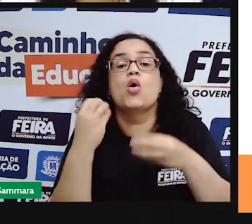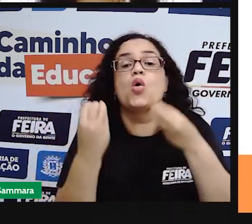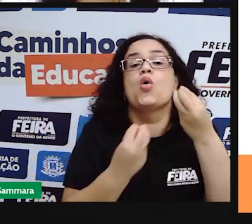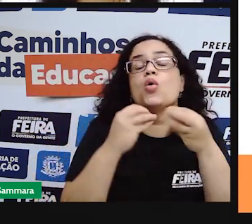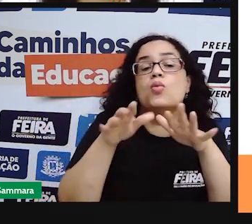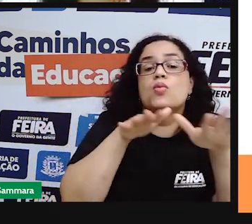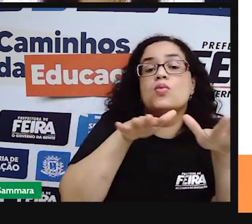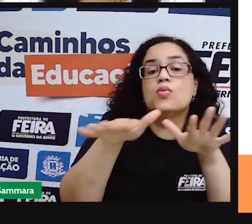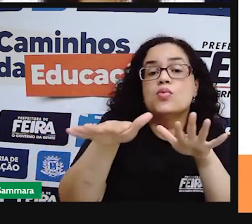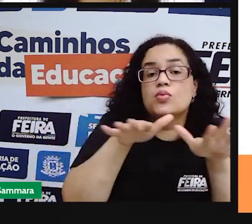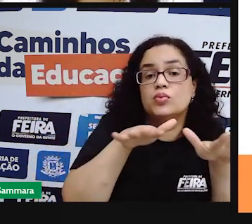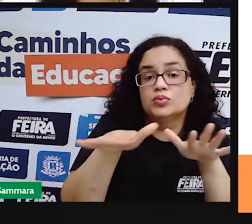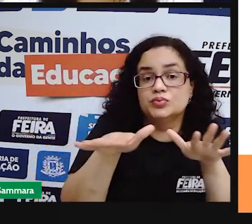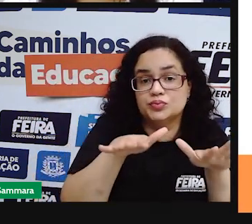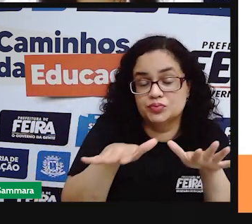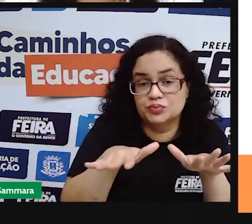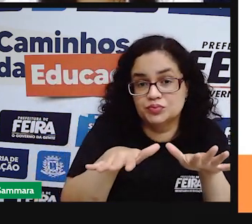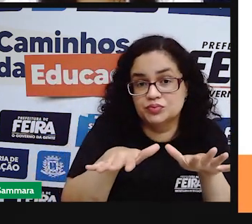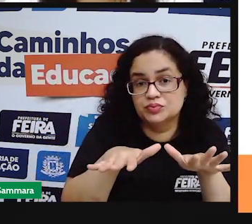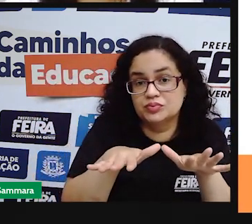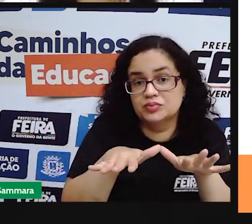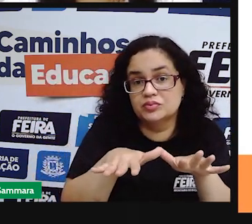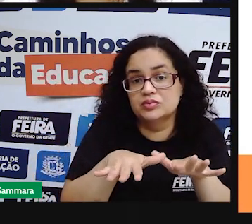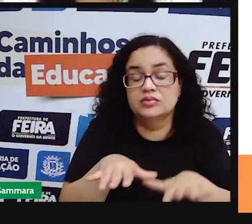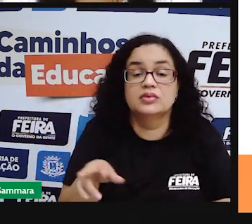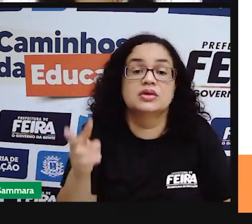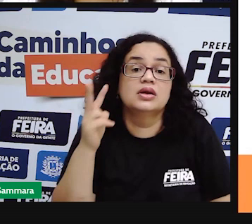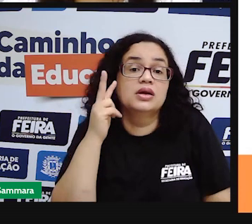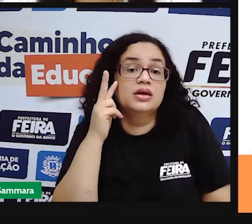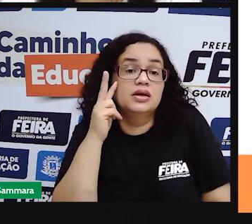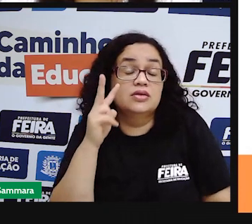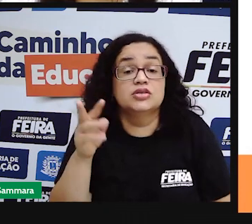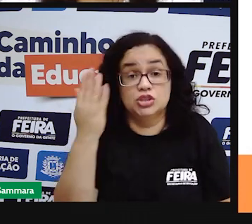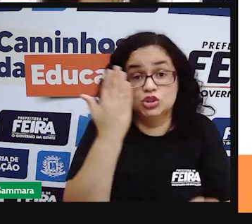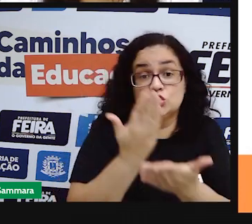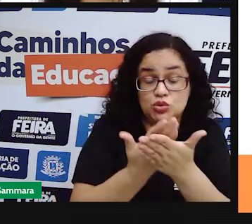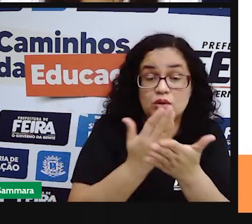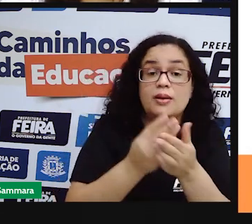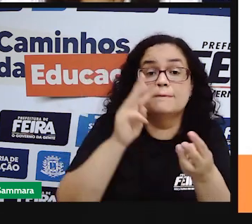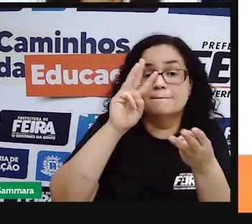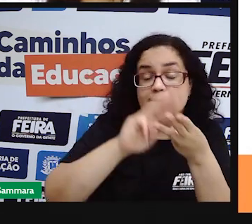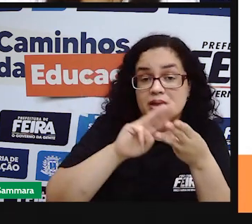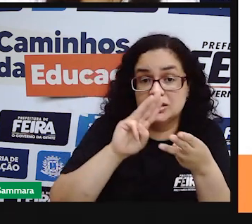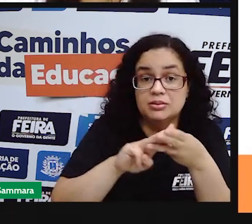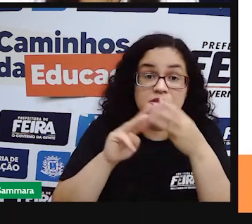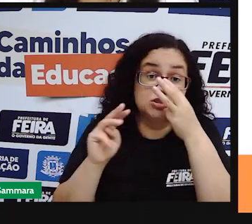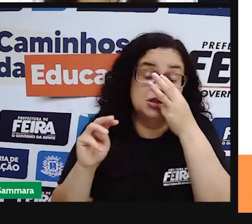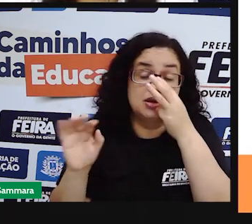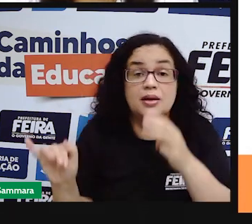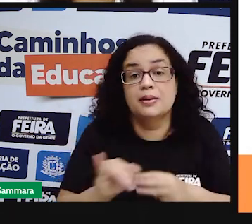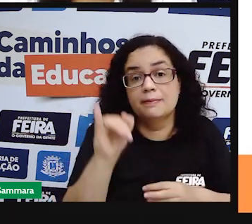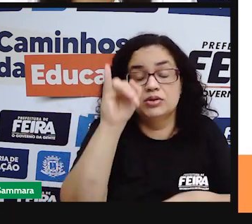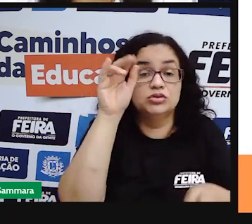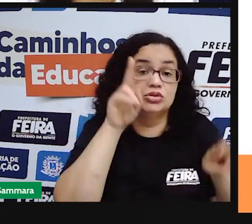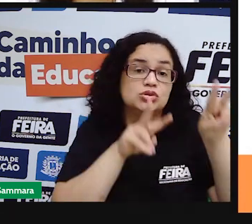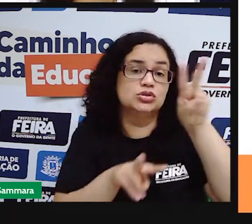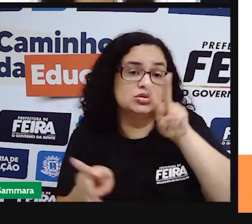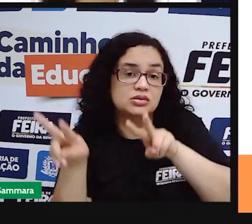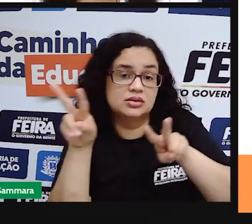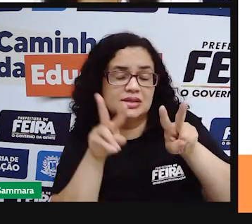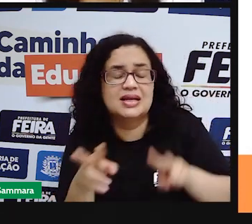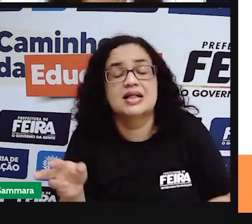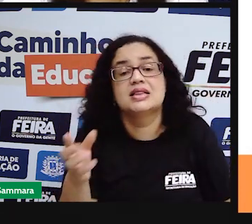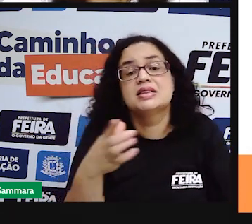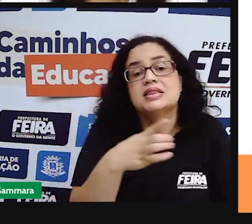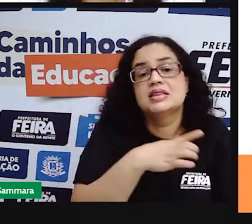movimentação ela está lá, né, naquilo que a gente estuda em matemática, e é muito importante a gente observar, tanto em